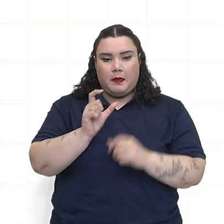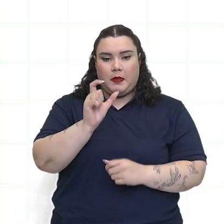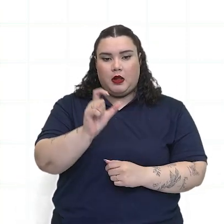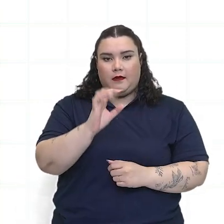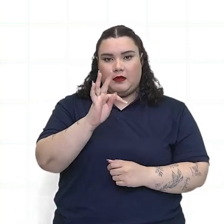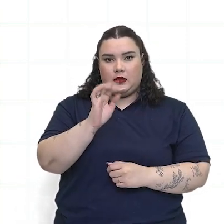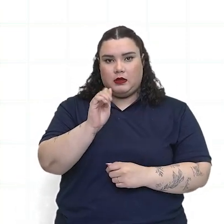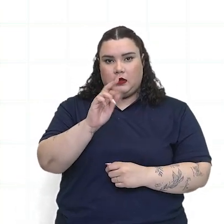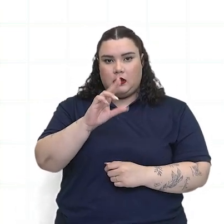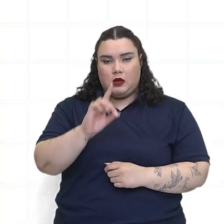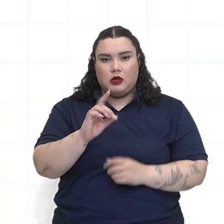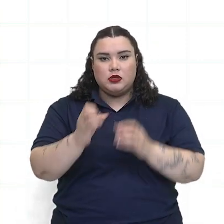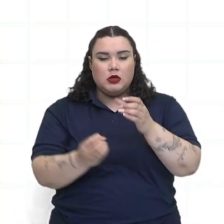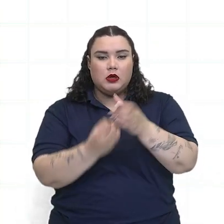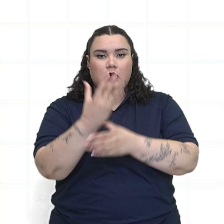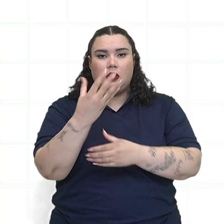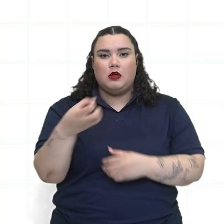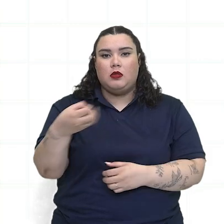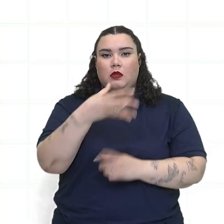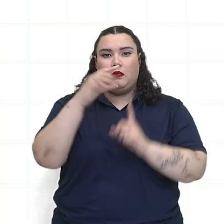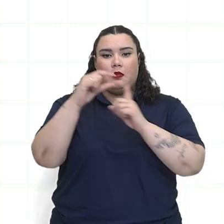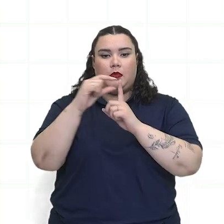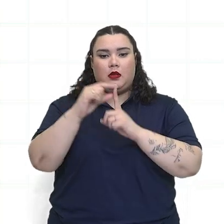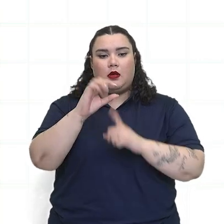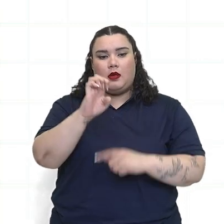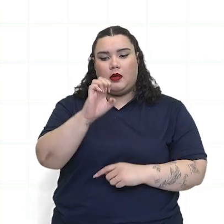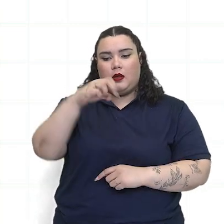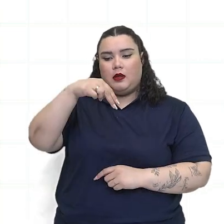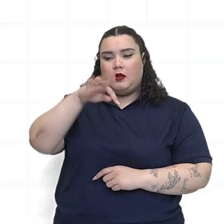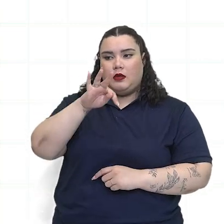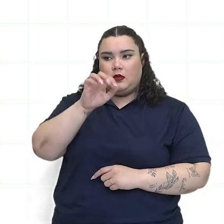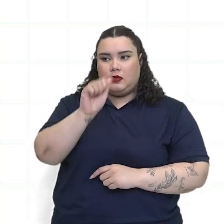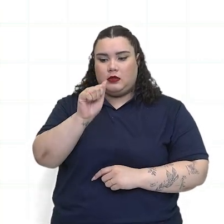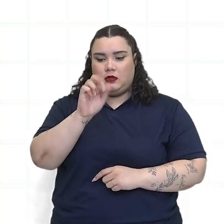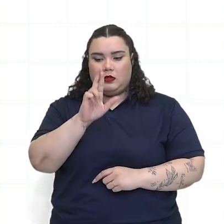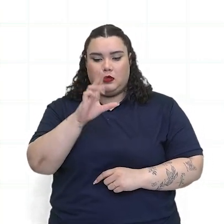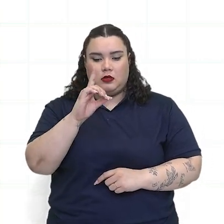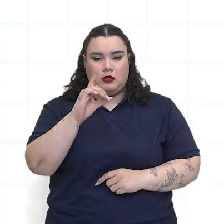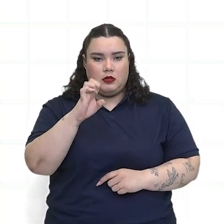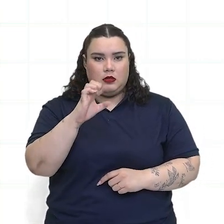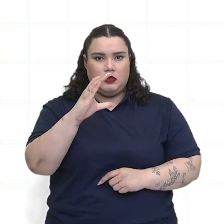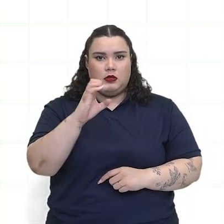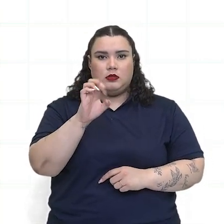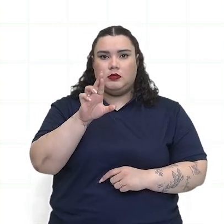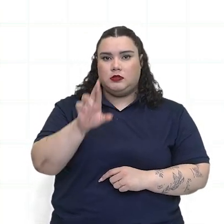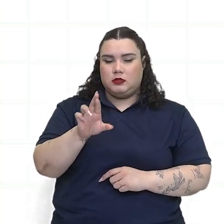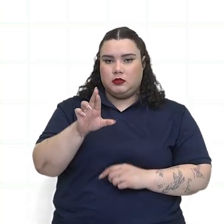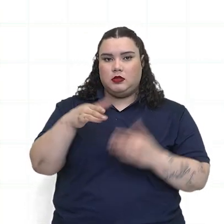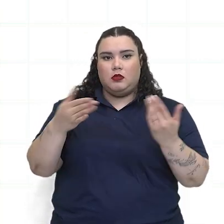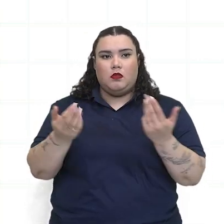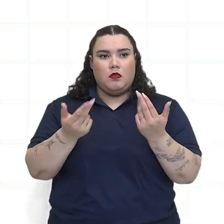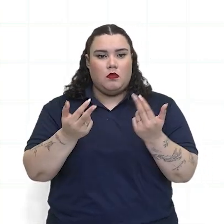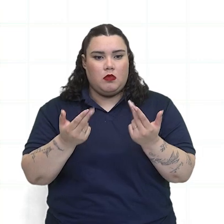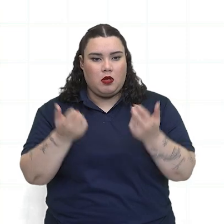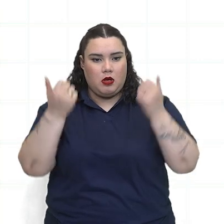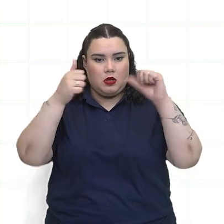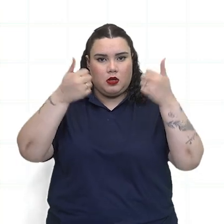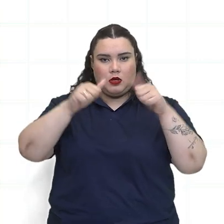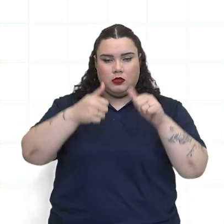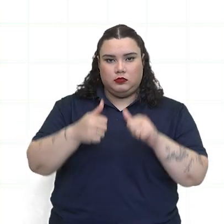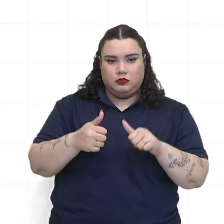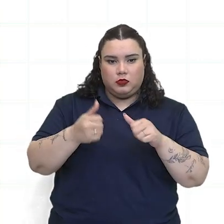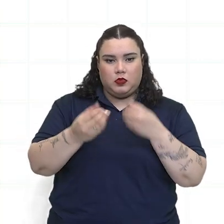eu tenho a construção da palavra entardecer. Mesmo raciocínio, a mesma análise eu posso